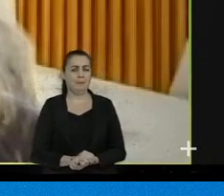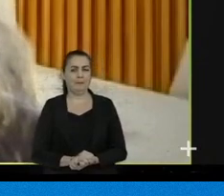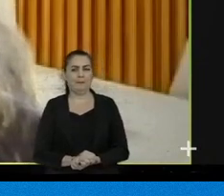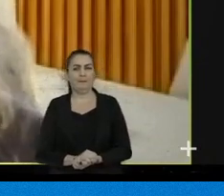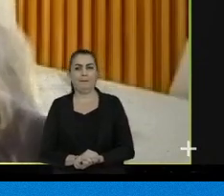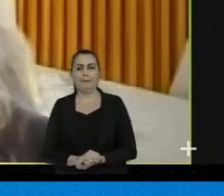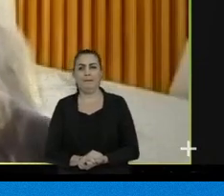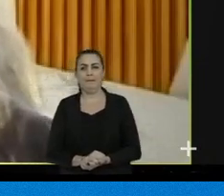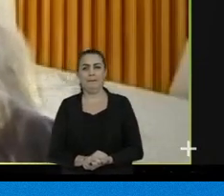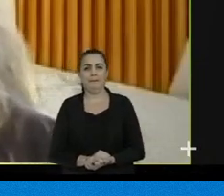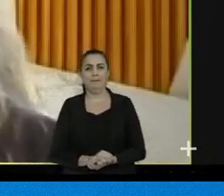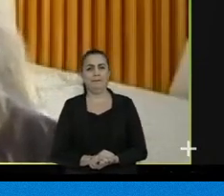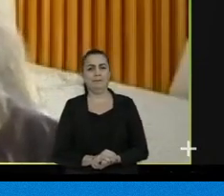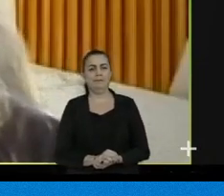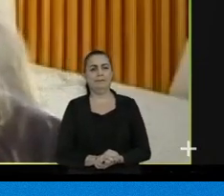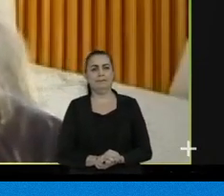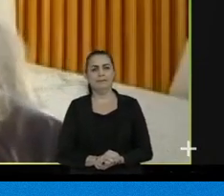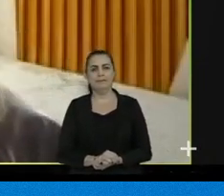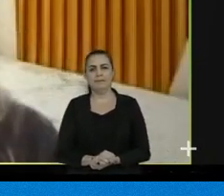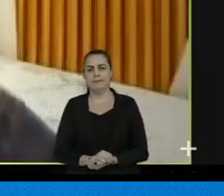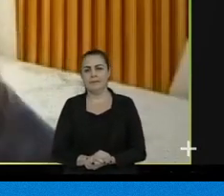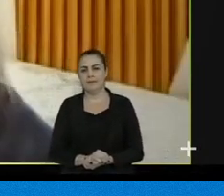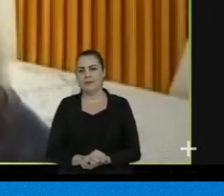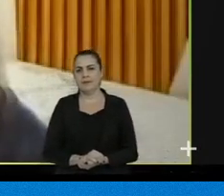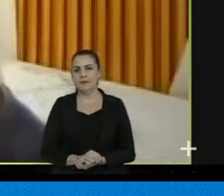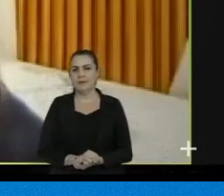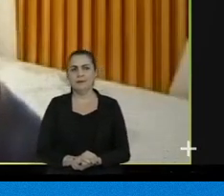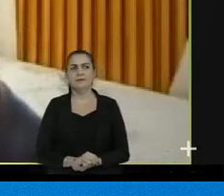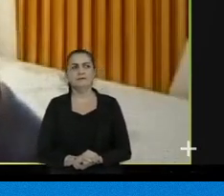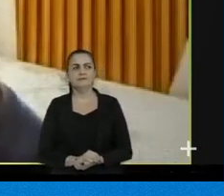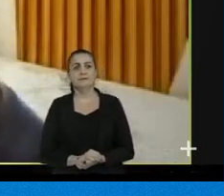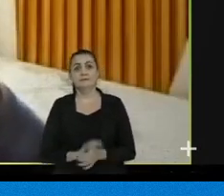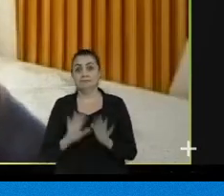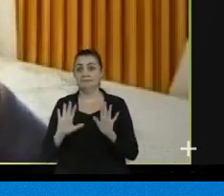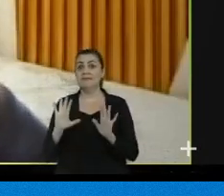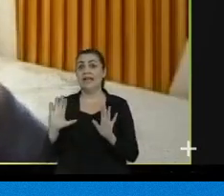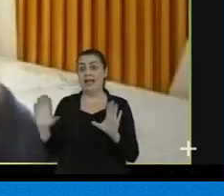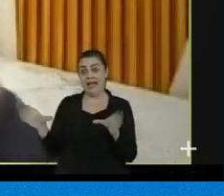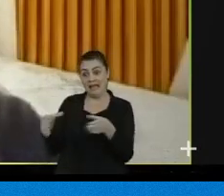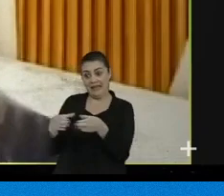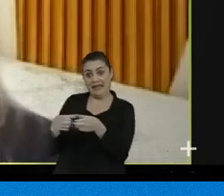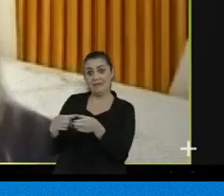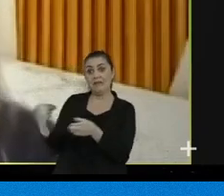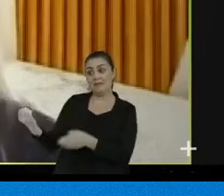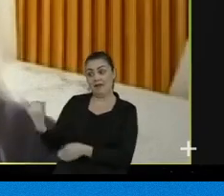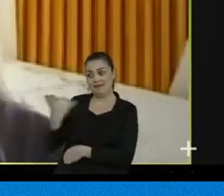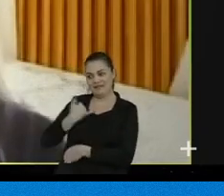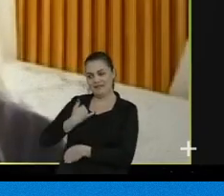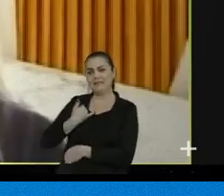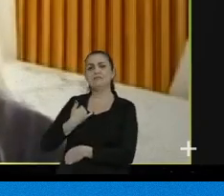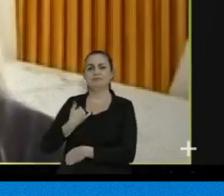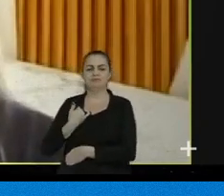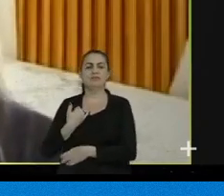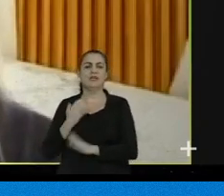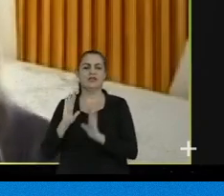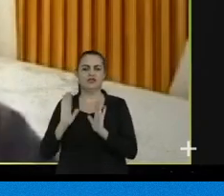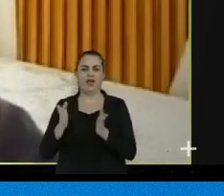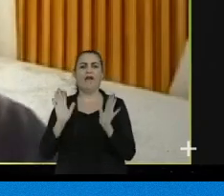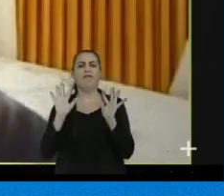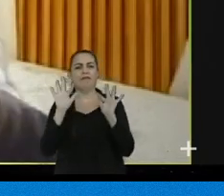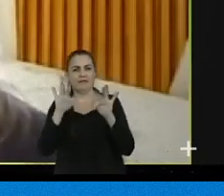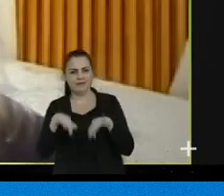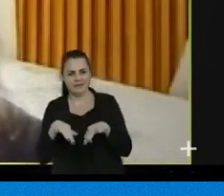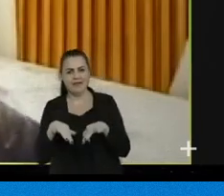podemos estar aqui me avisando, a produção está me avisando aqui que a gente pode finalizar. Então,